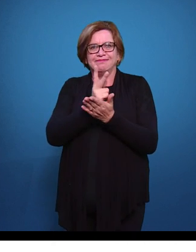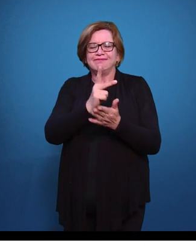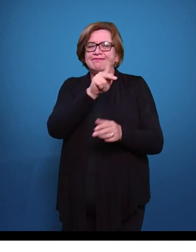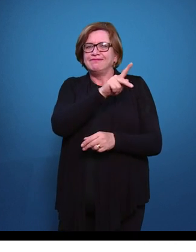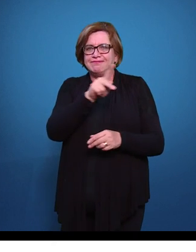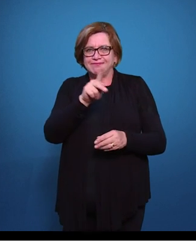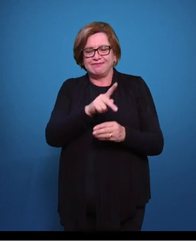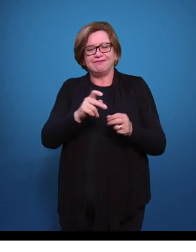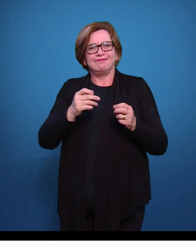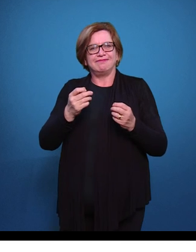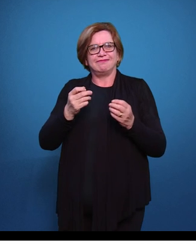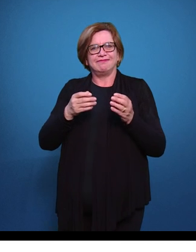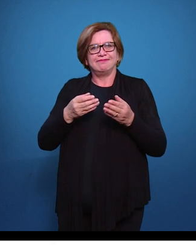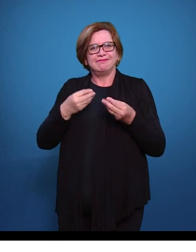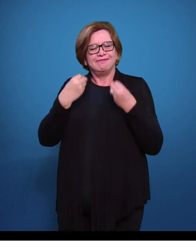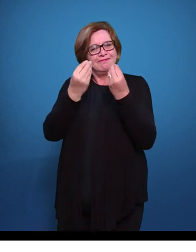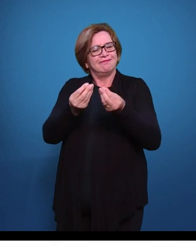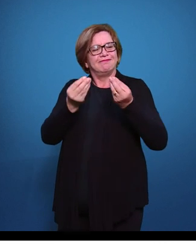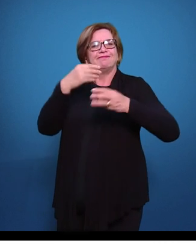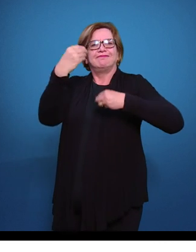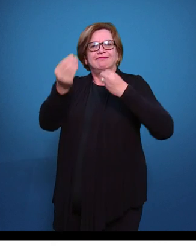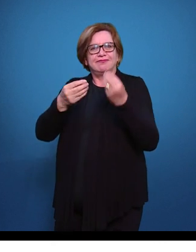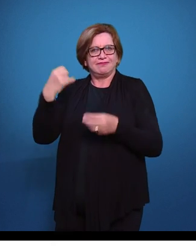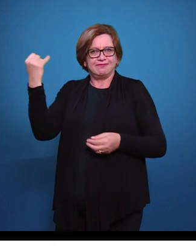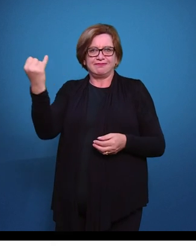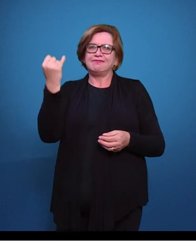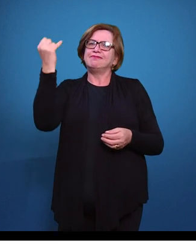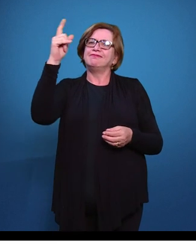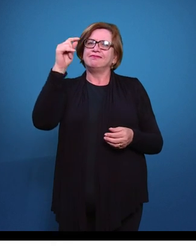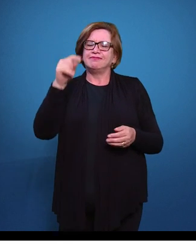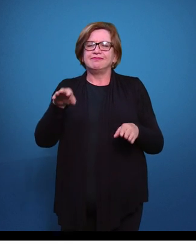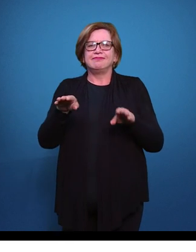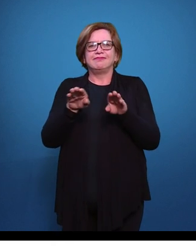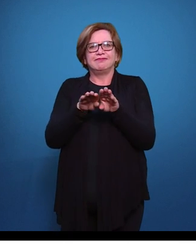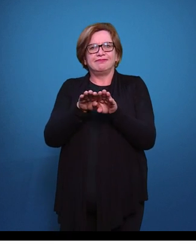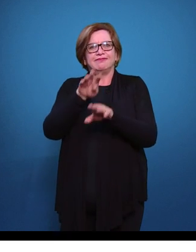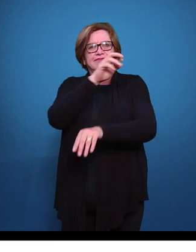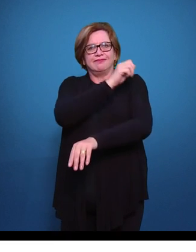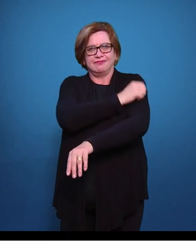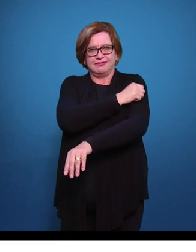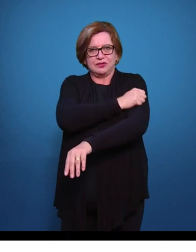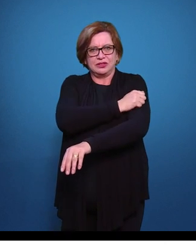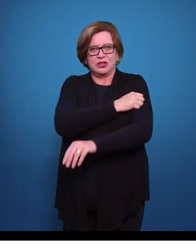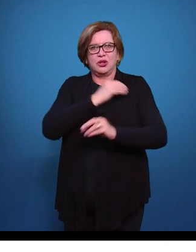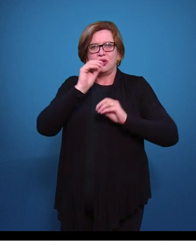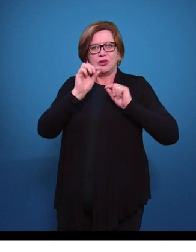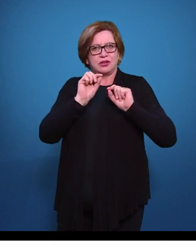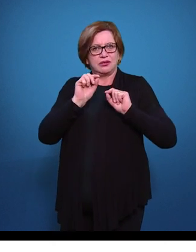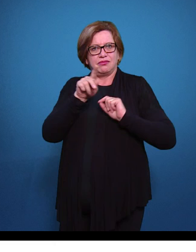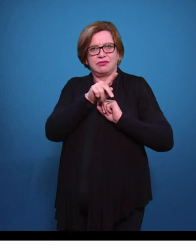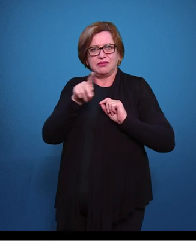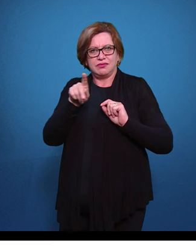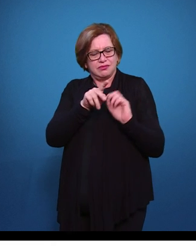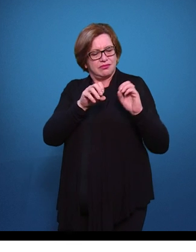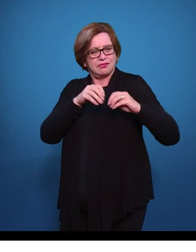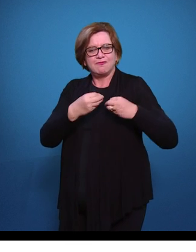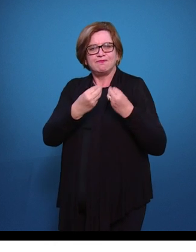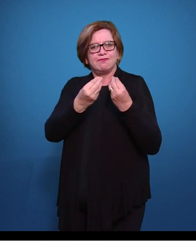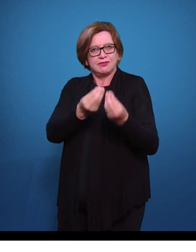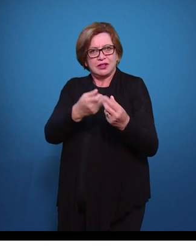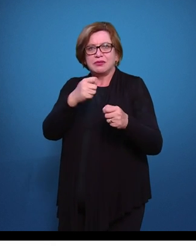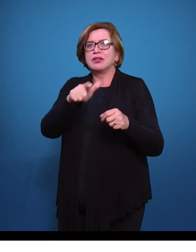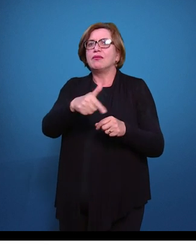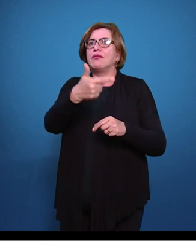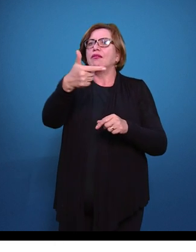são muito importantes além disso vocês devem a partir do que é proposto pelo professor procurar outras fontes